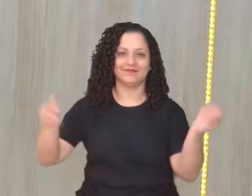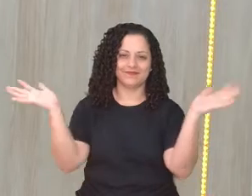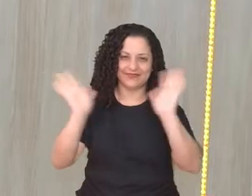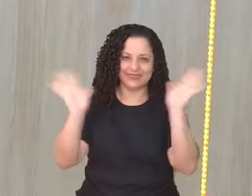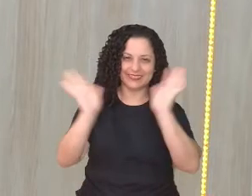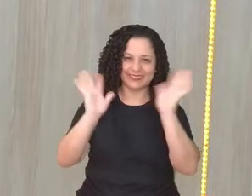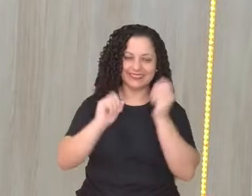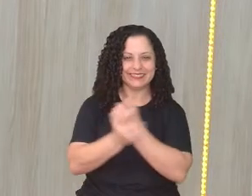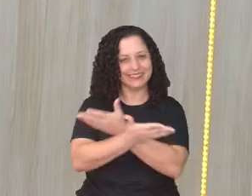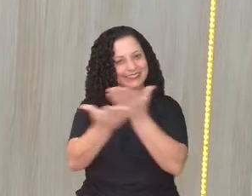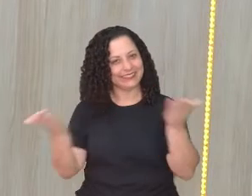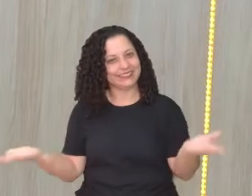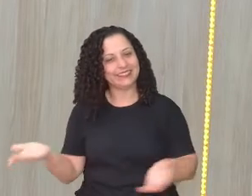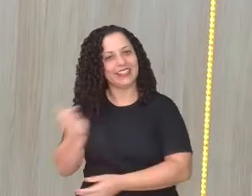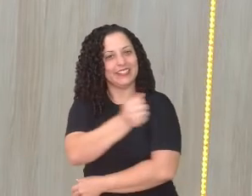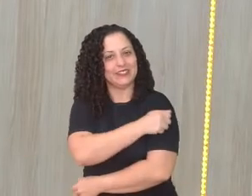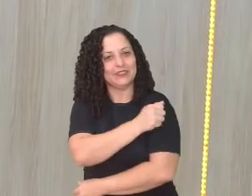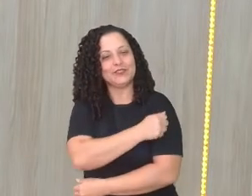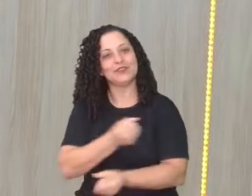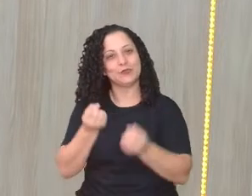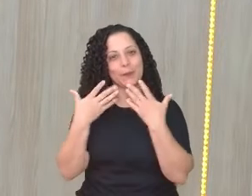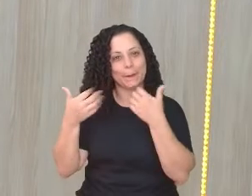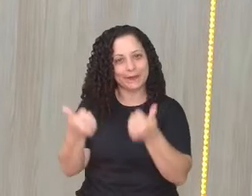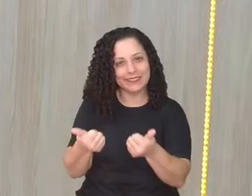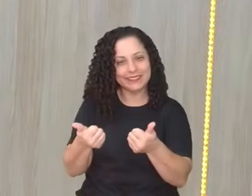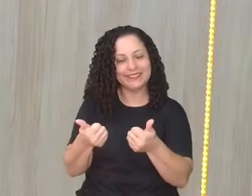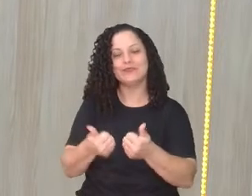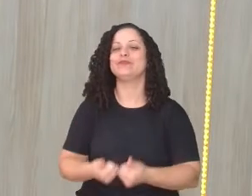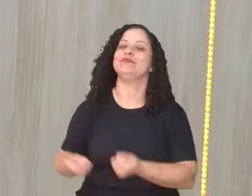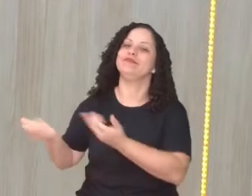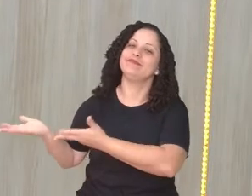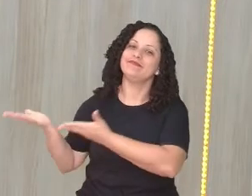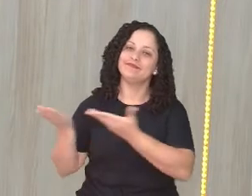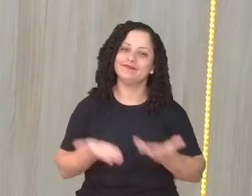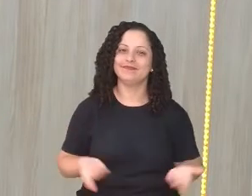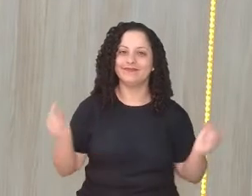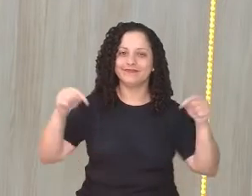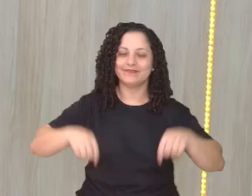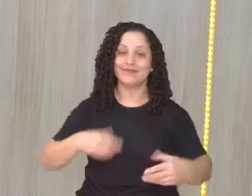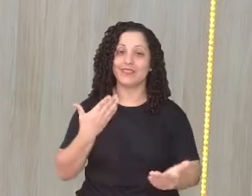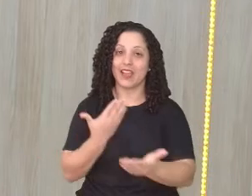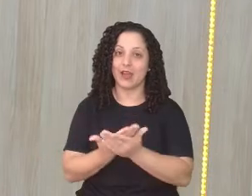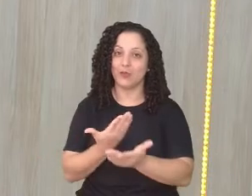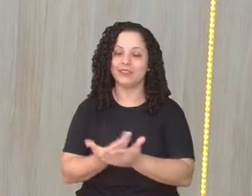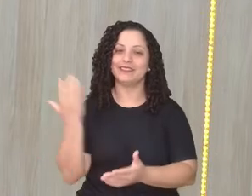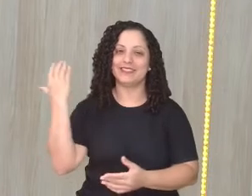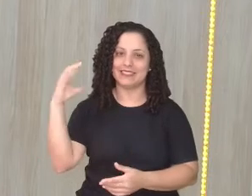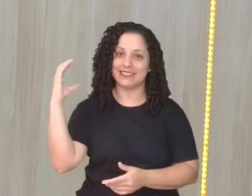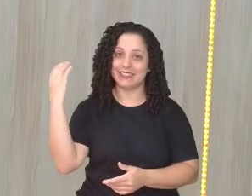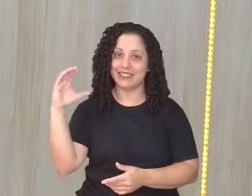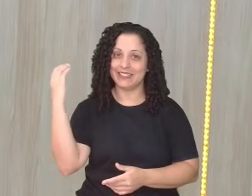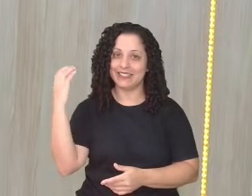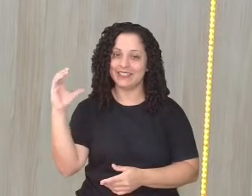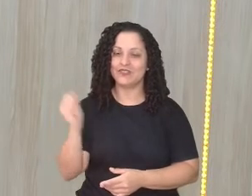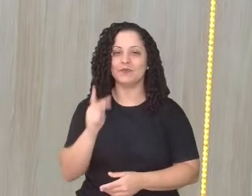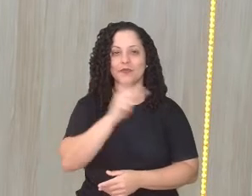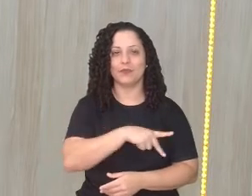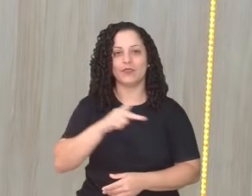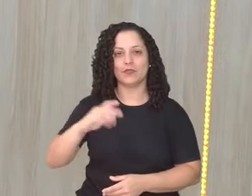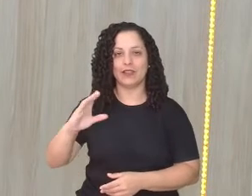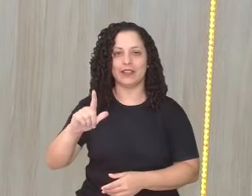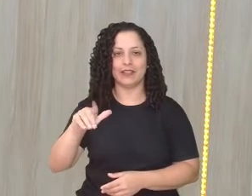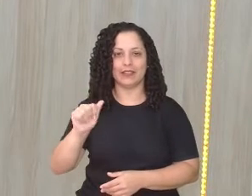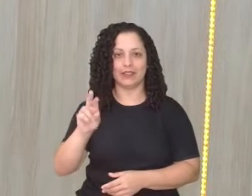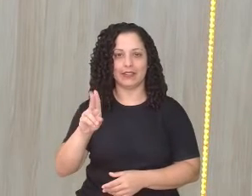Olá, queridos estudantes, tudo bem com vocês? Bem-vindos e bem-vindas para mais uma aula de ciências. Sou a professora Cláudia